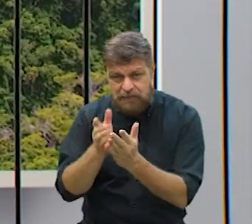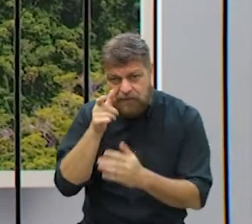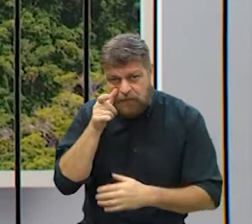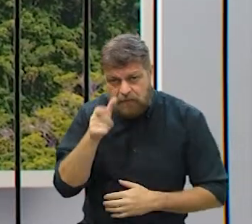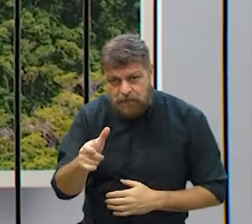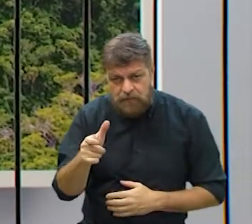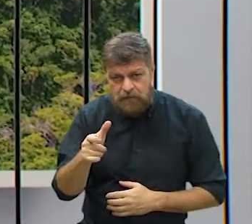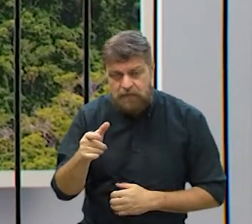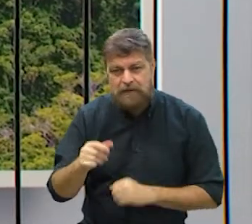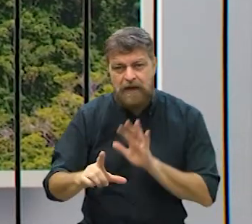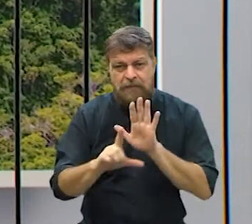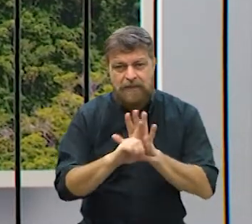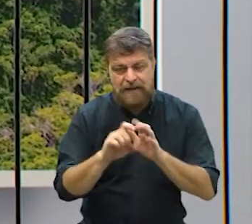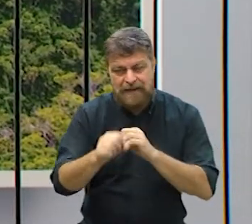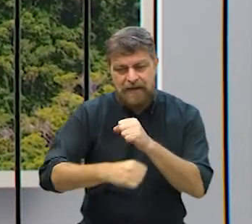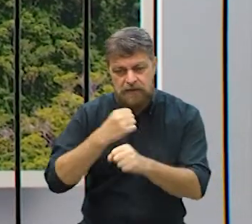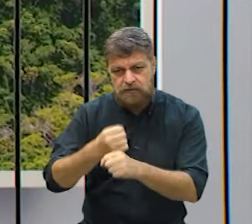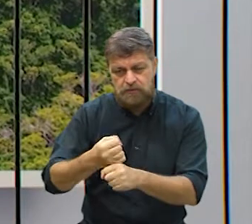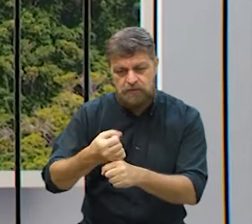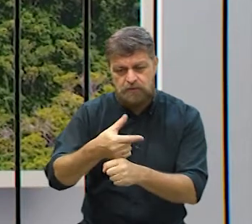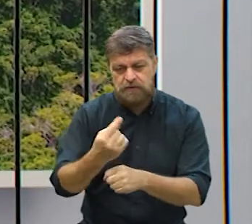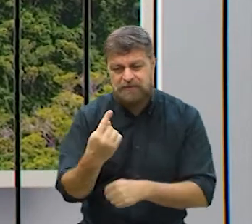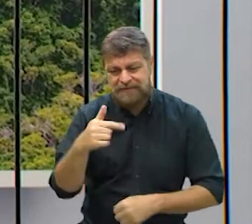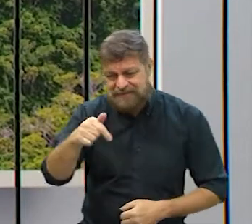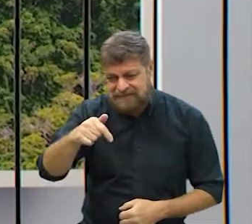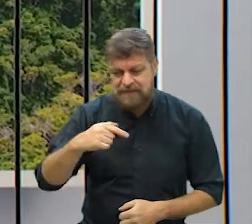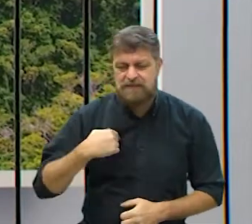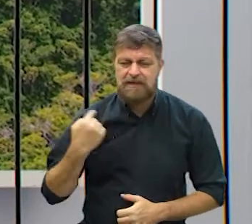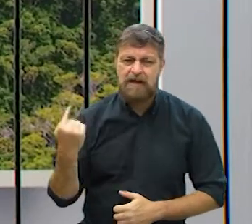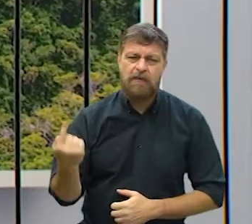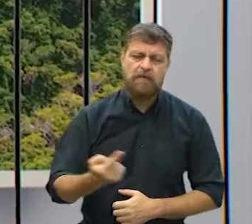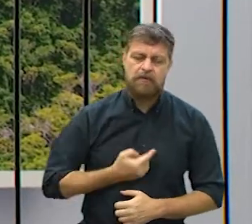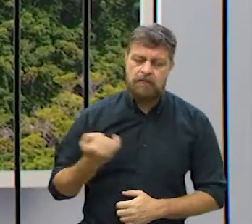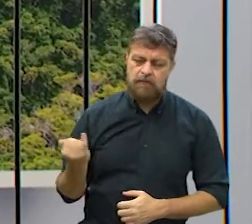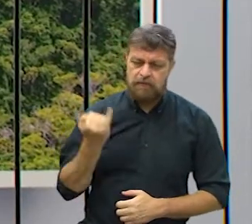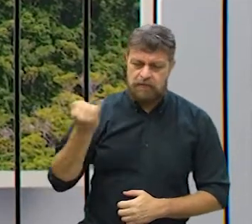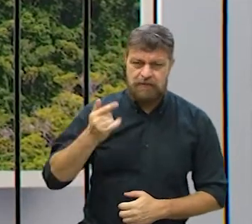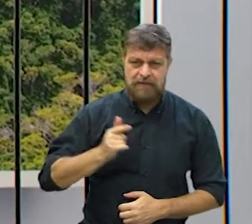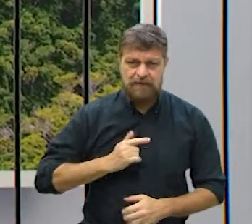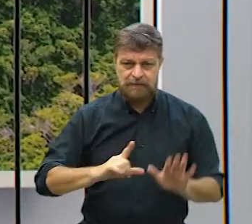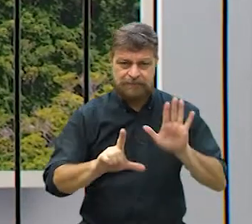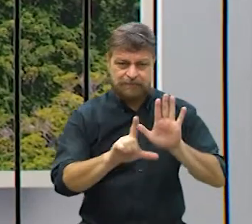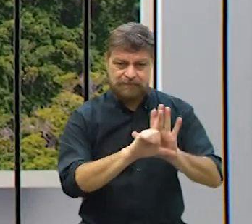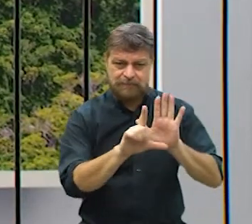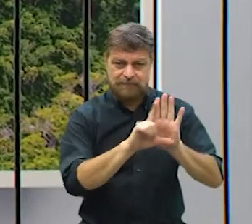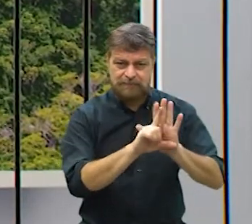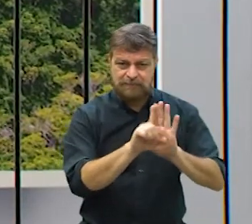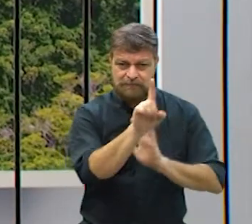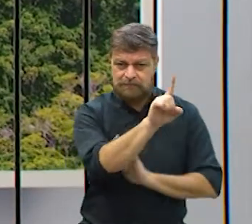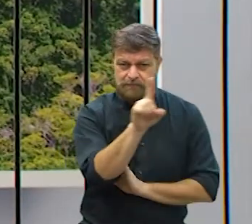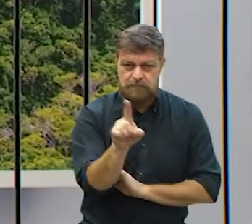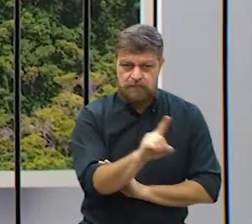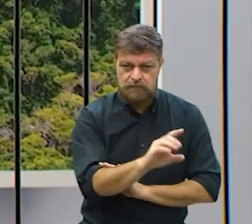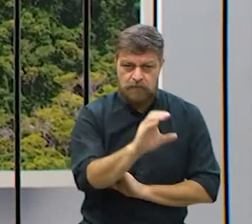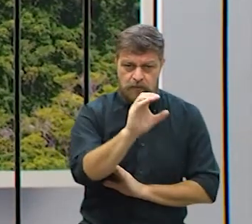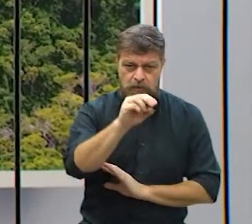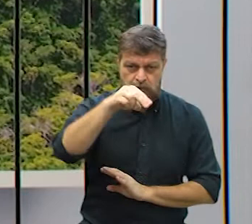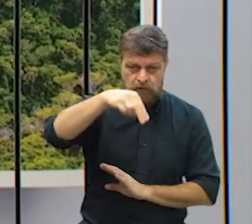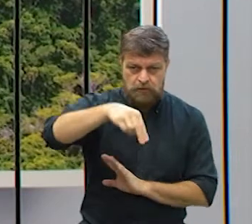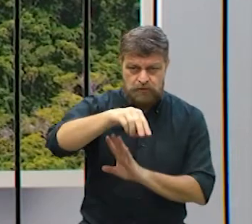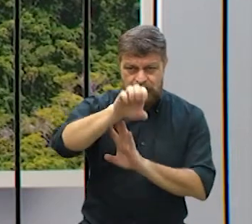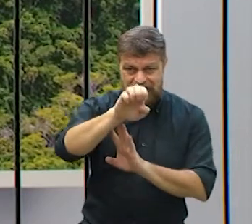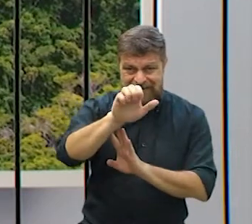social. Que é de 2017. Isso para nós é muito importante. Nós temos também a lei do zoneamento que nós fizemos, que